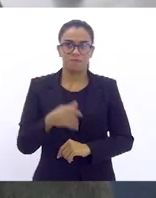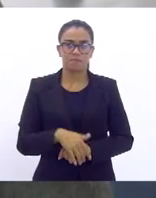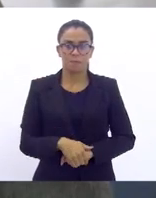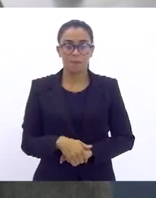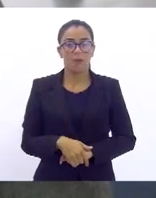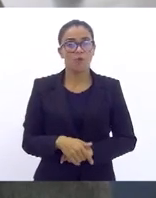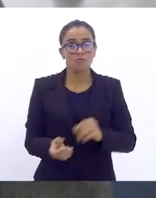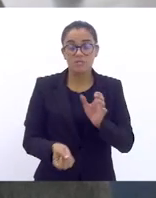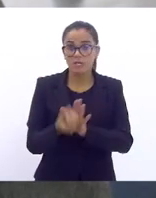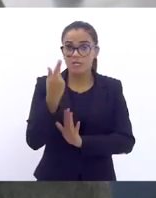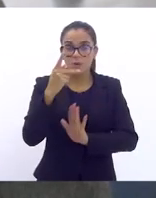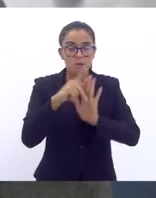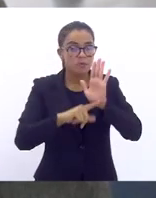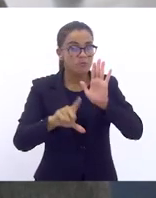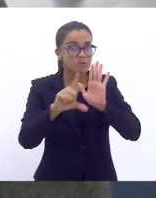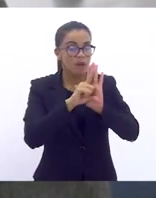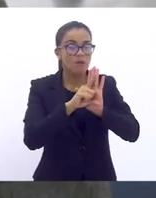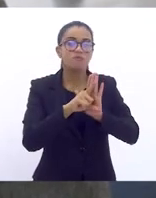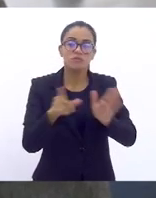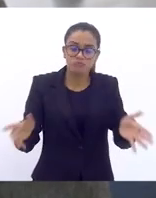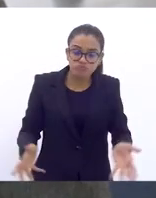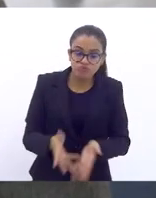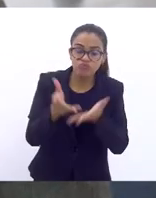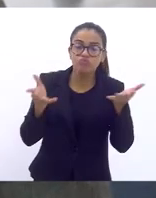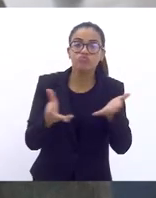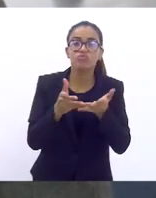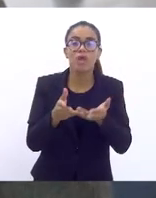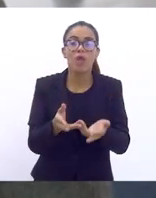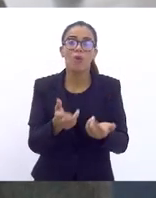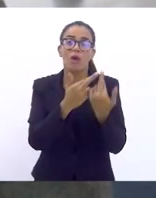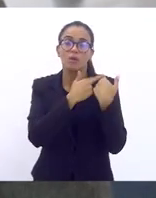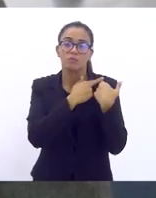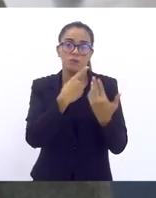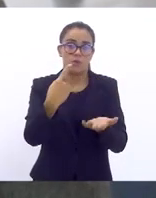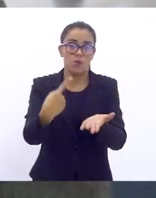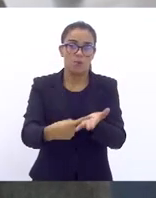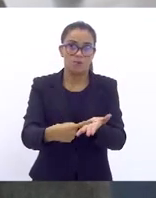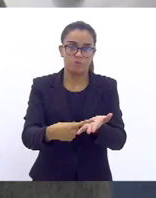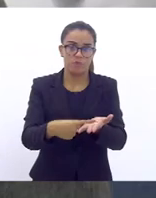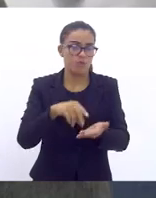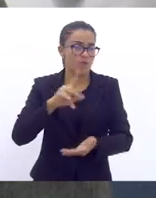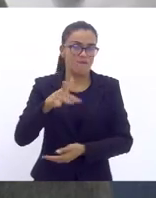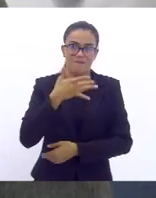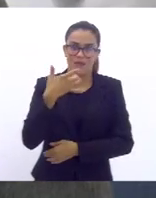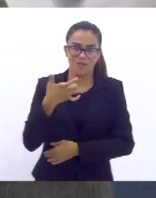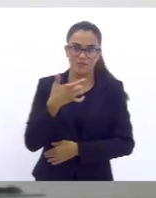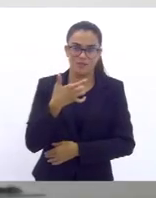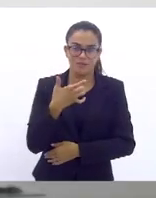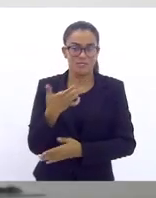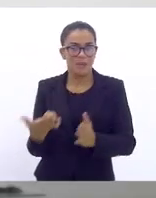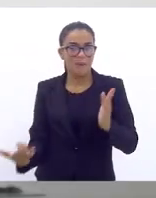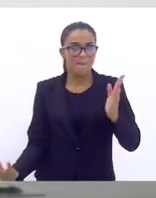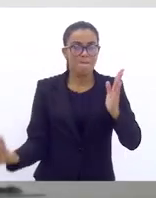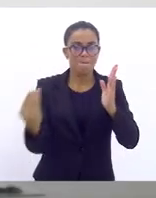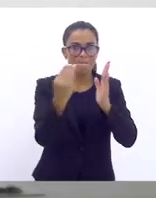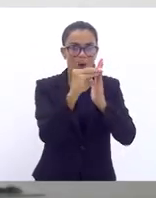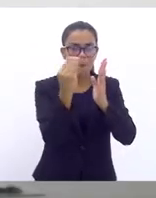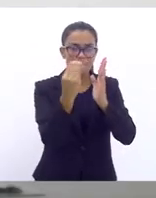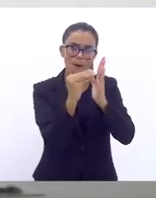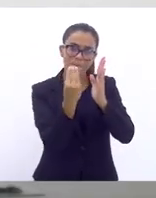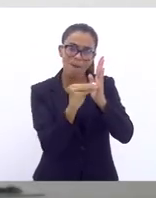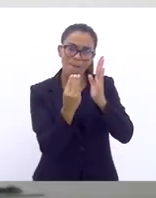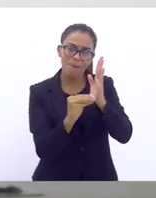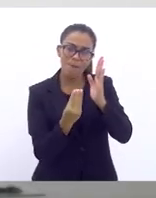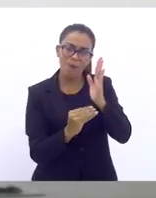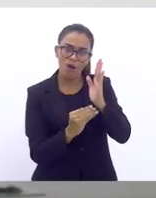projeto desse você estimula o compromisso porque não é fácil você estabelecer uma uma um plano desse depois